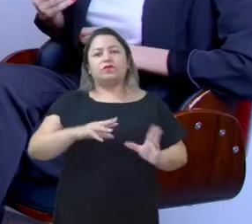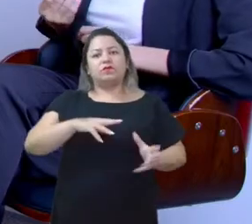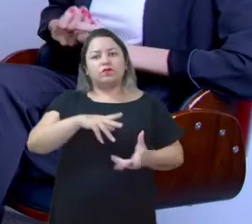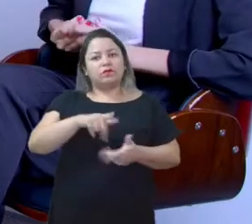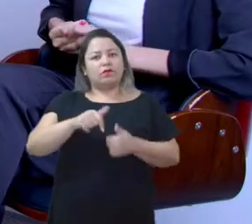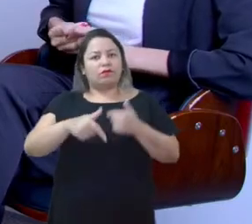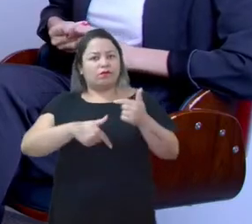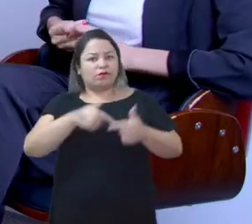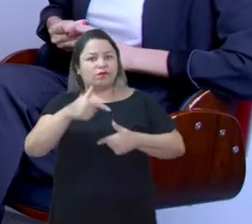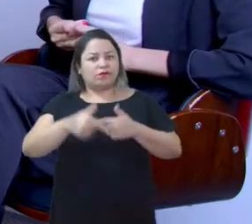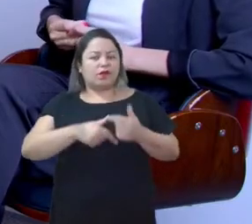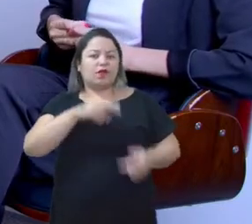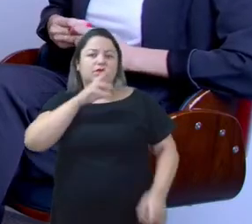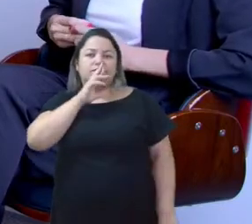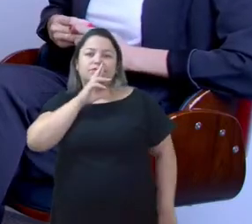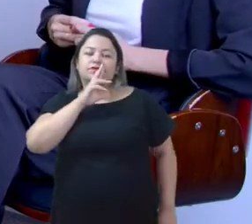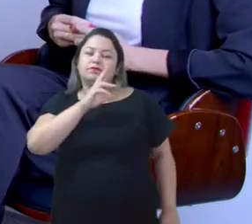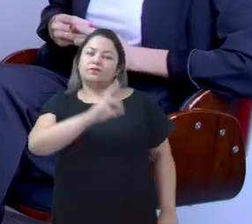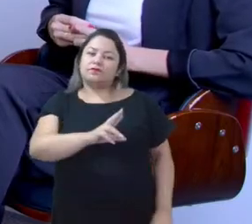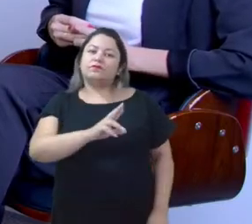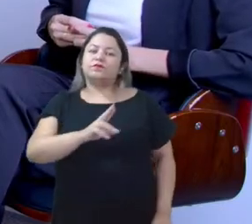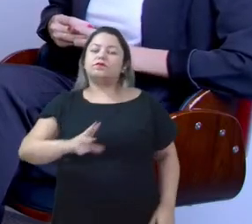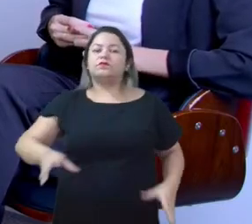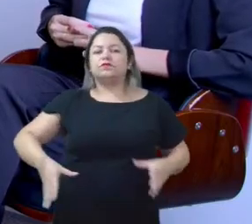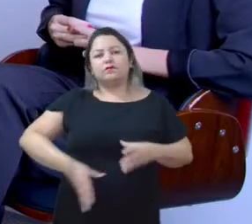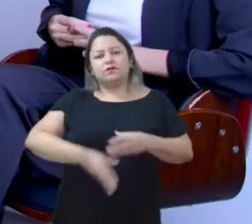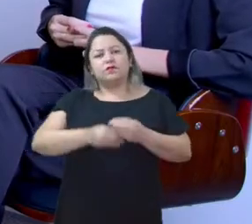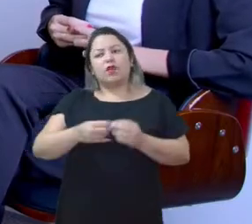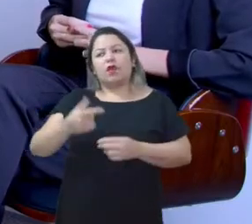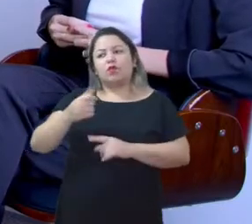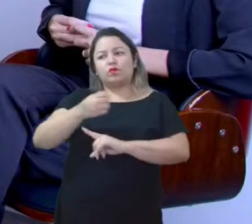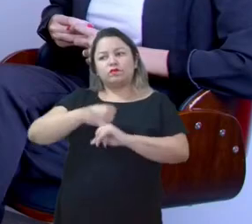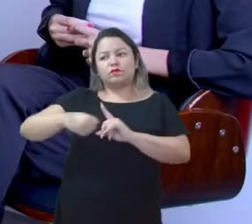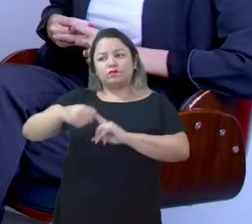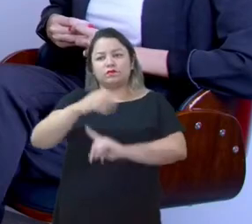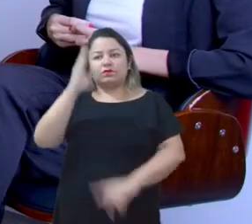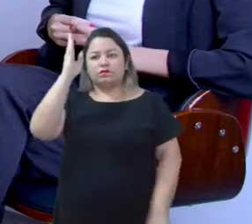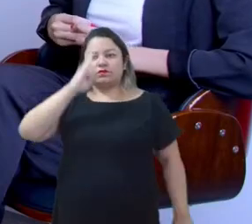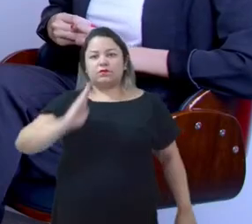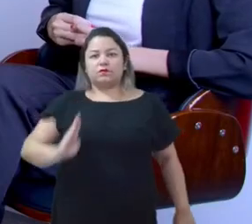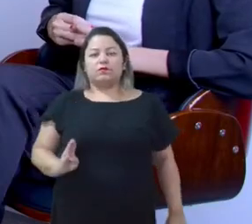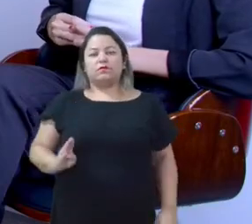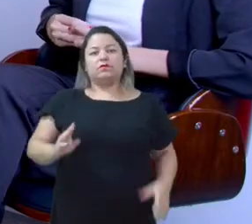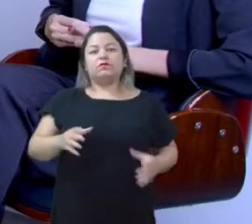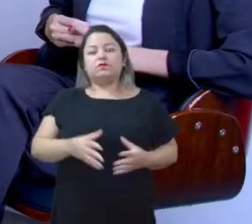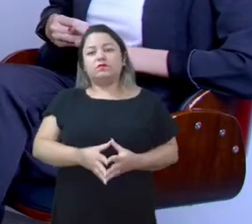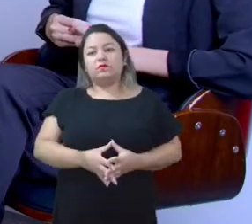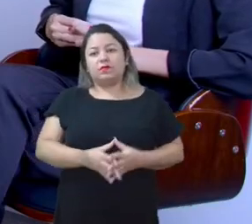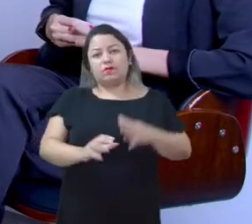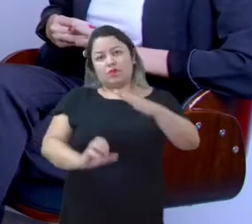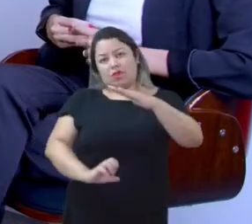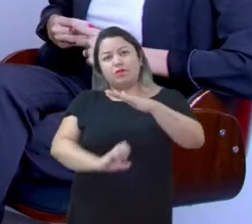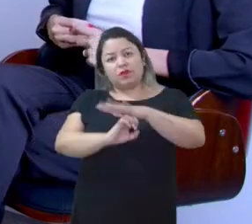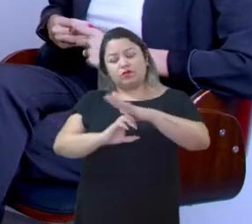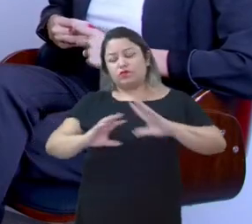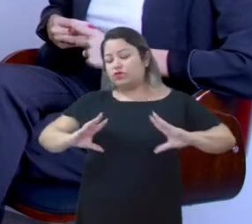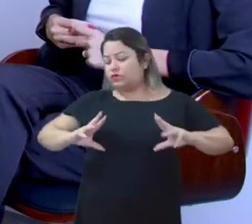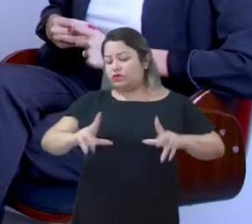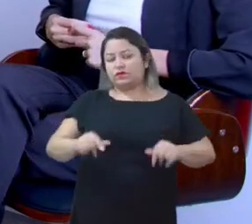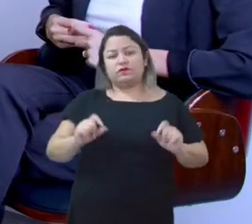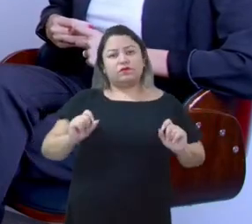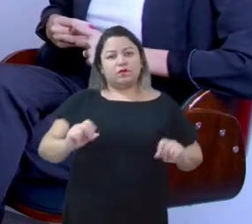trabalho. Esta é a resposta que cabe à sociedade brasileira, cabe aos setores produtivos e empresários,